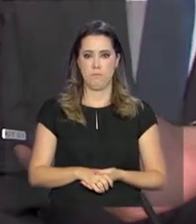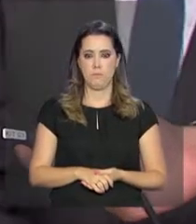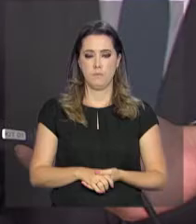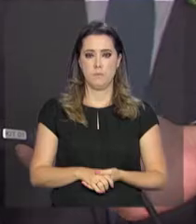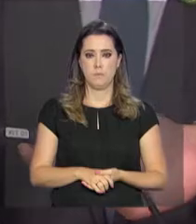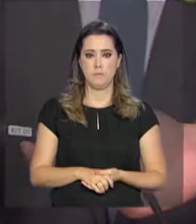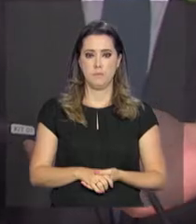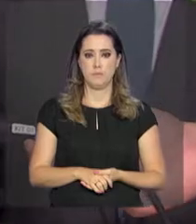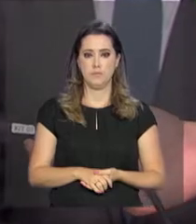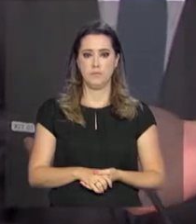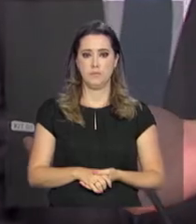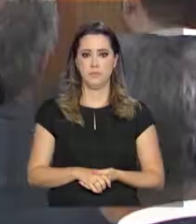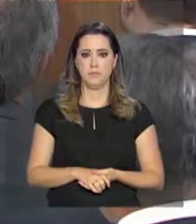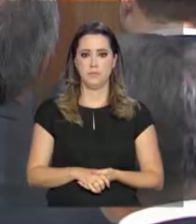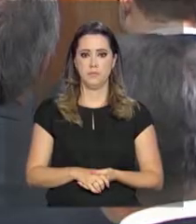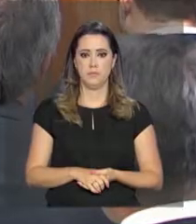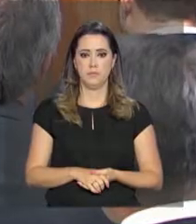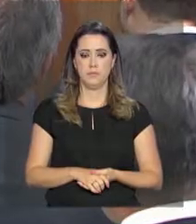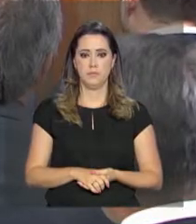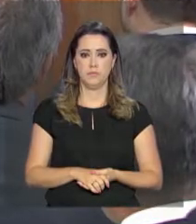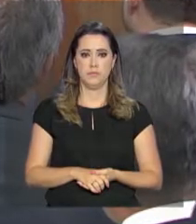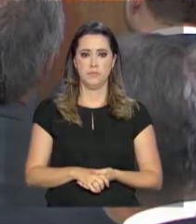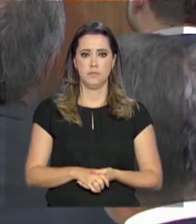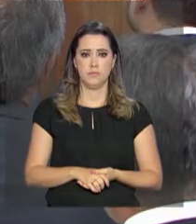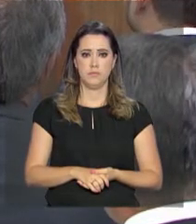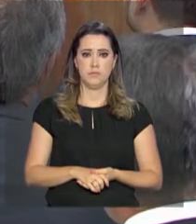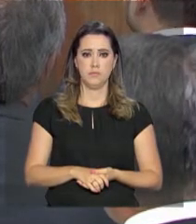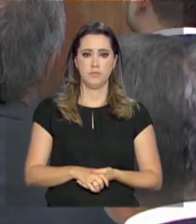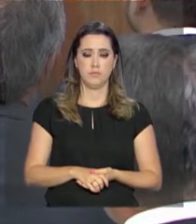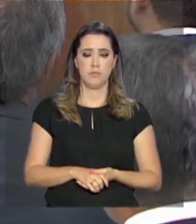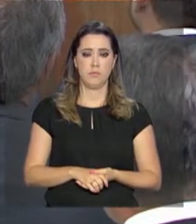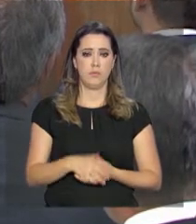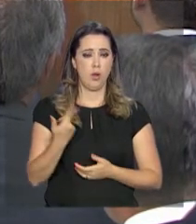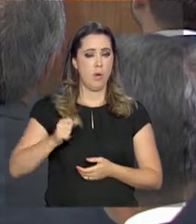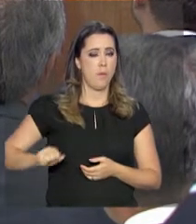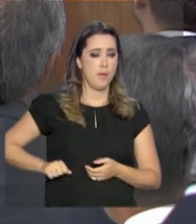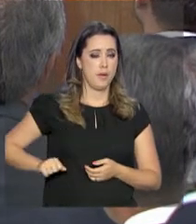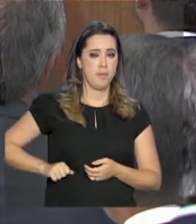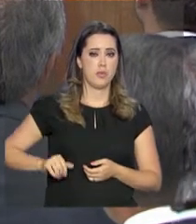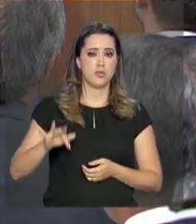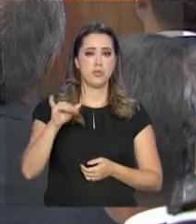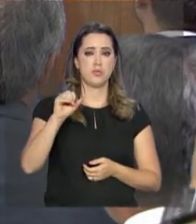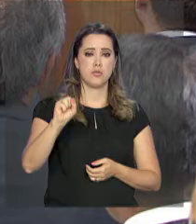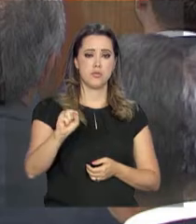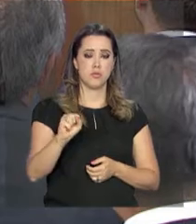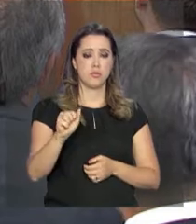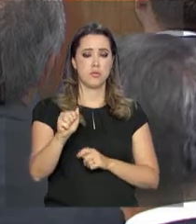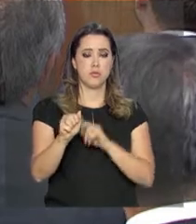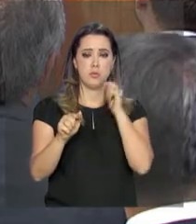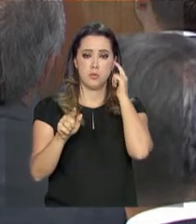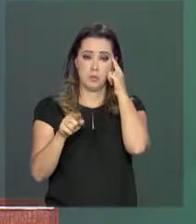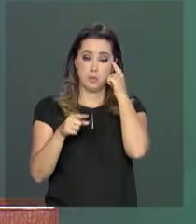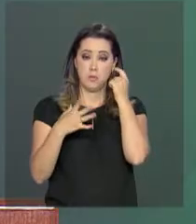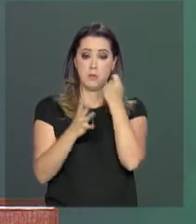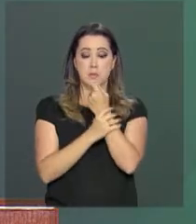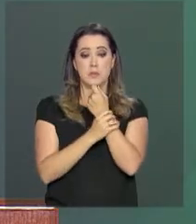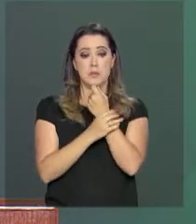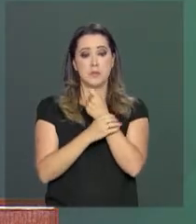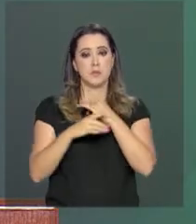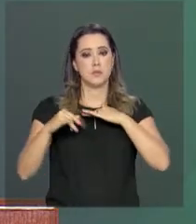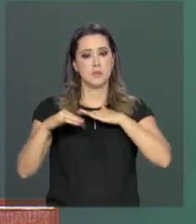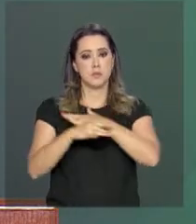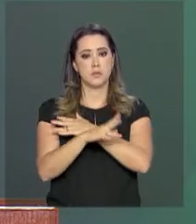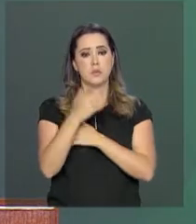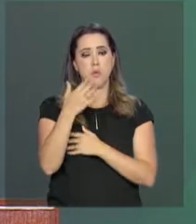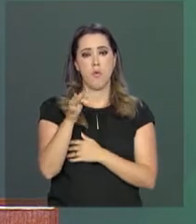make up já o embaixador da fia federação internacional de automobilismo para a segurança viária o piloto